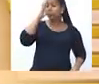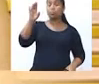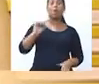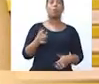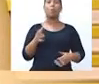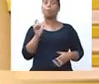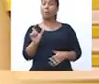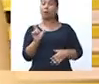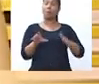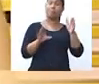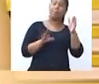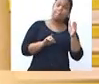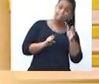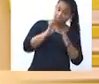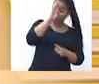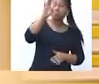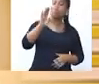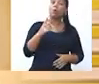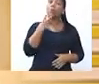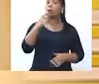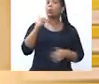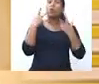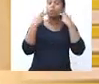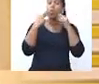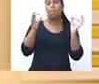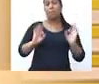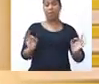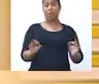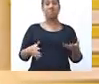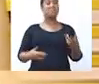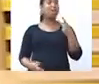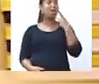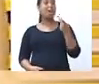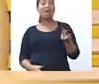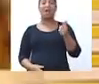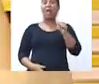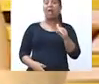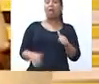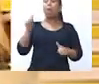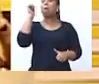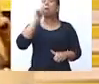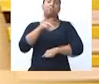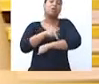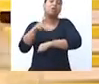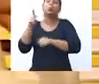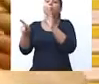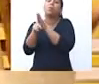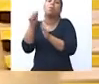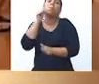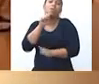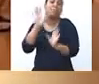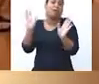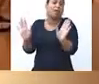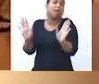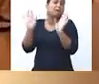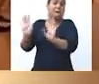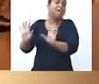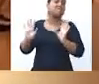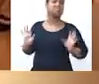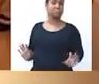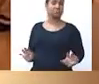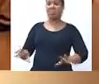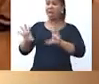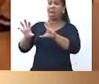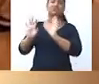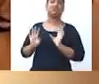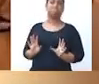palavra principal, é a gente não tratar isso com naturalidade. Falar, pedagogia, porque é de mulher mesmo, né? Ah, é assim Sempre mesmo. foi Ah, assim, sempre